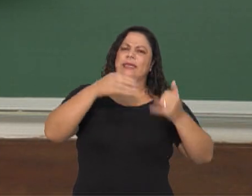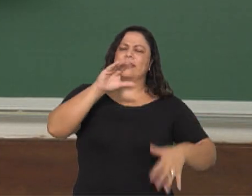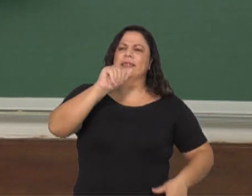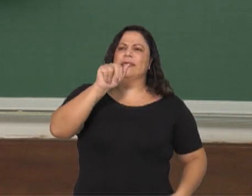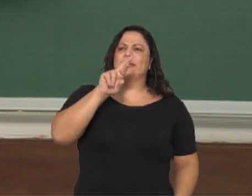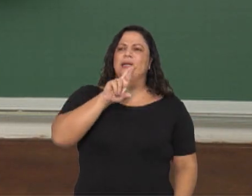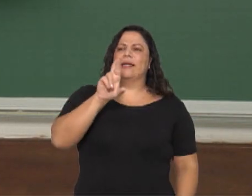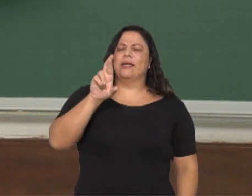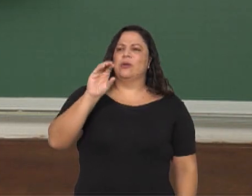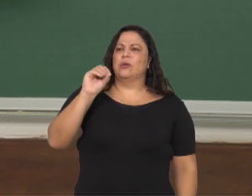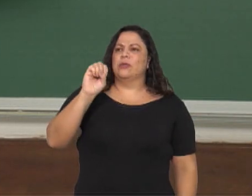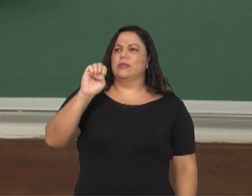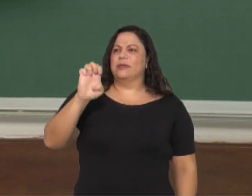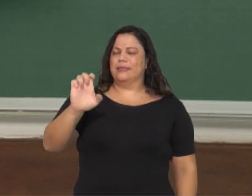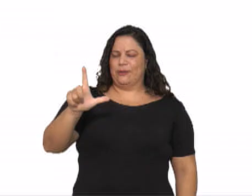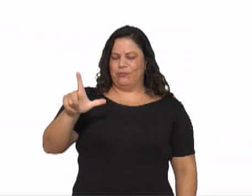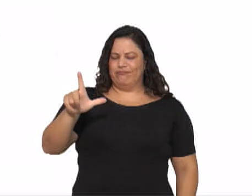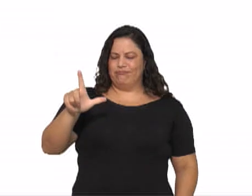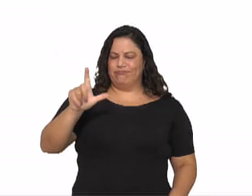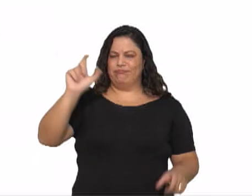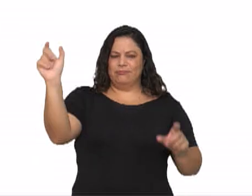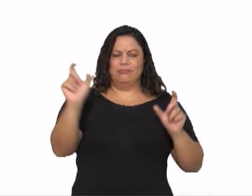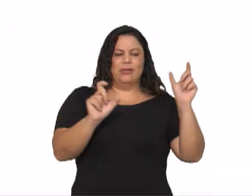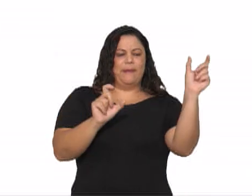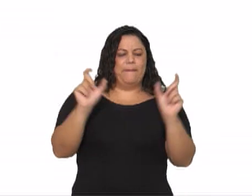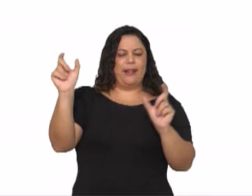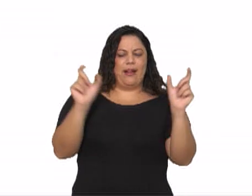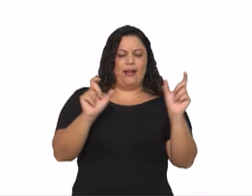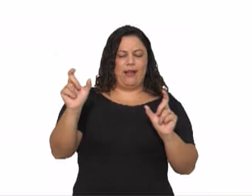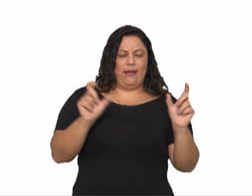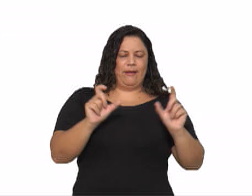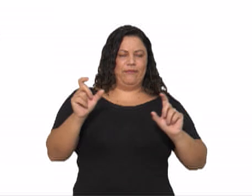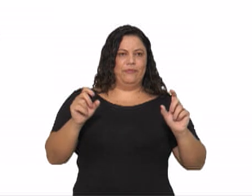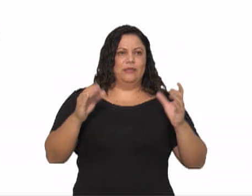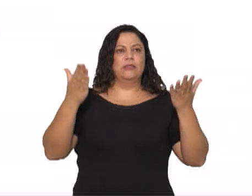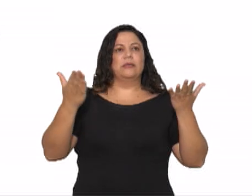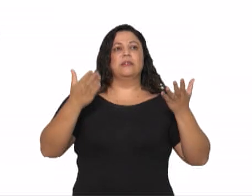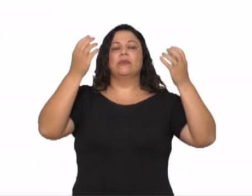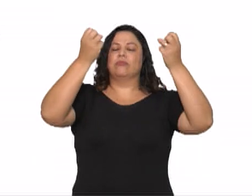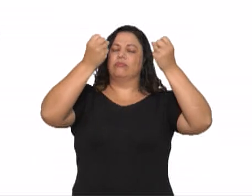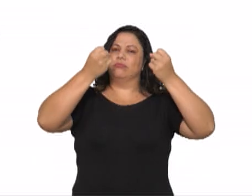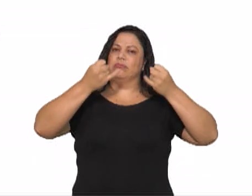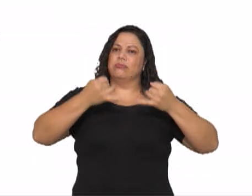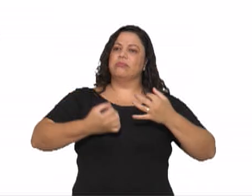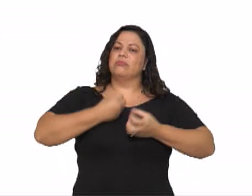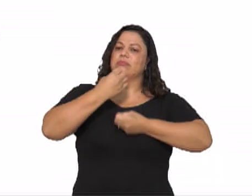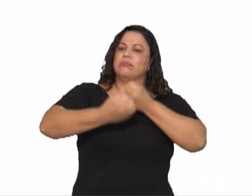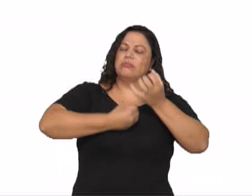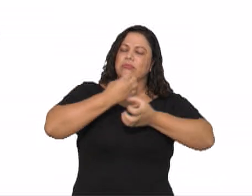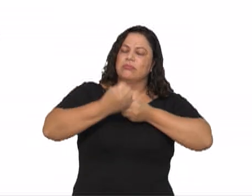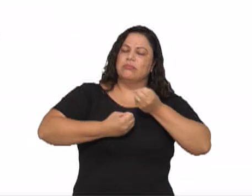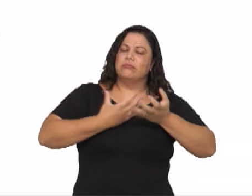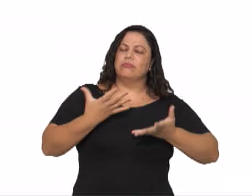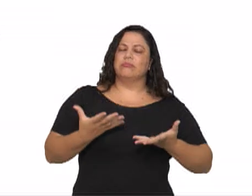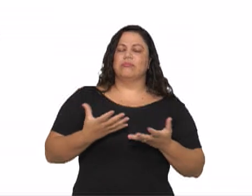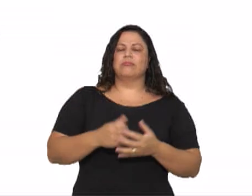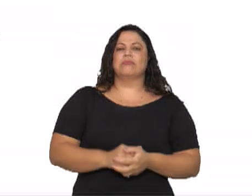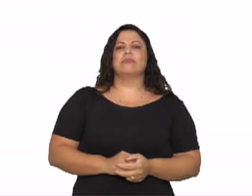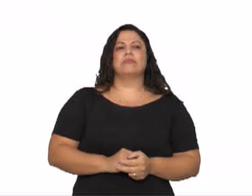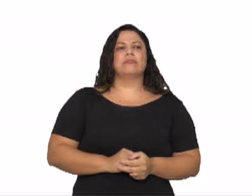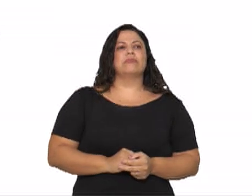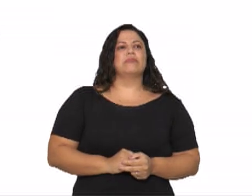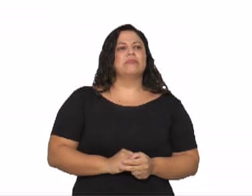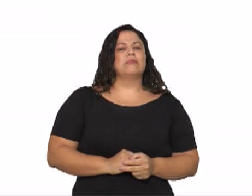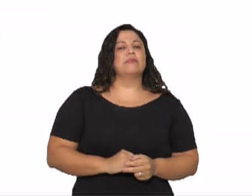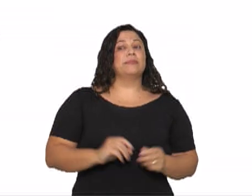que antecipamos aqui. Então, começamos a leitura de alguns fragmentos do poema. O poema empieza